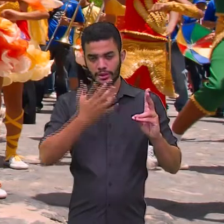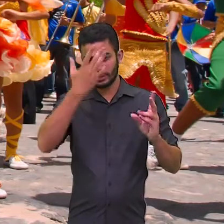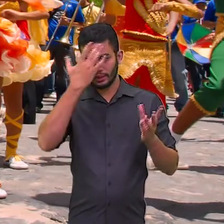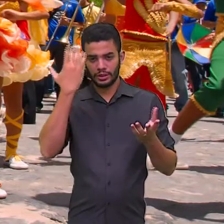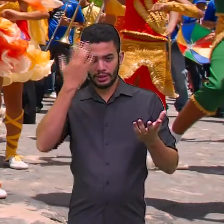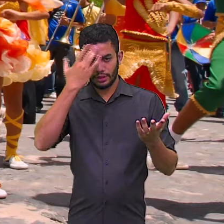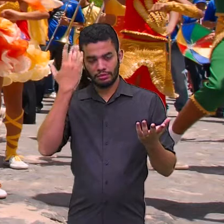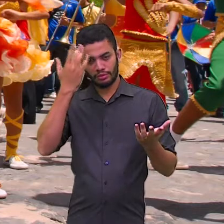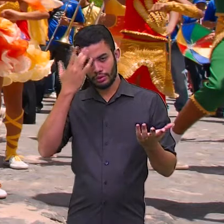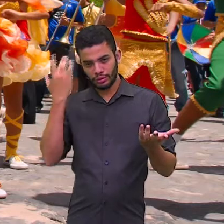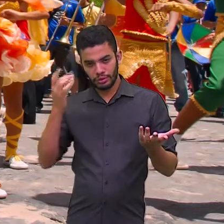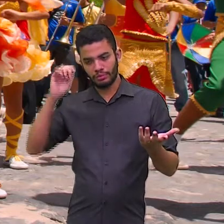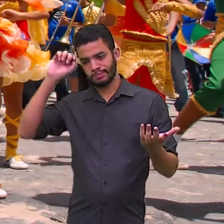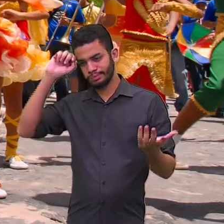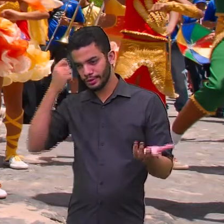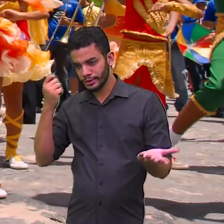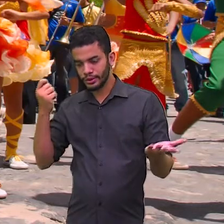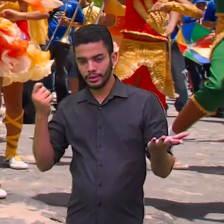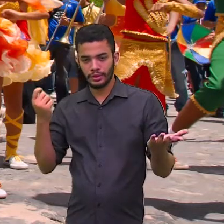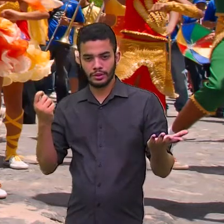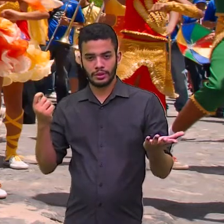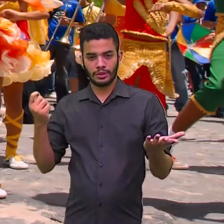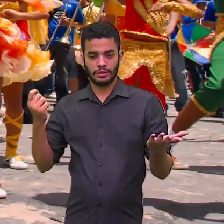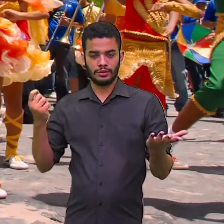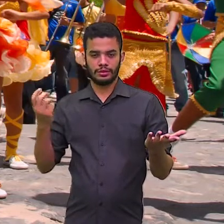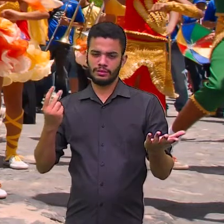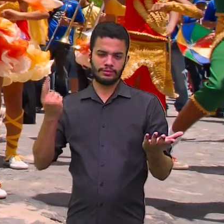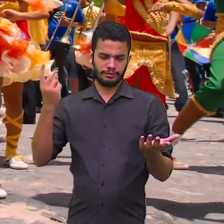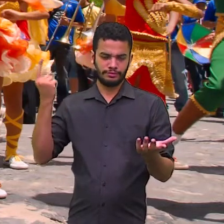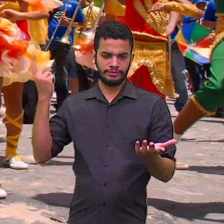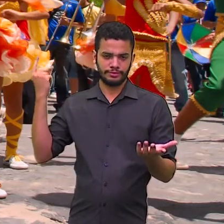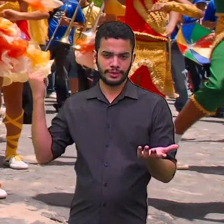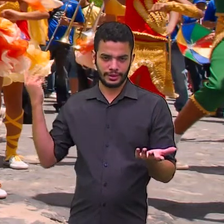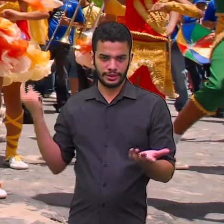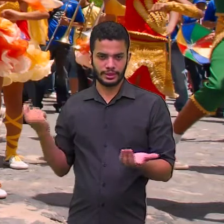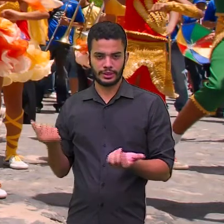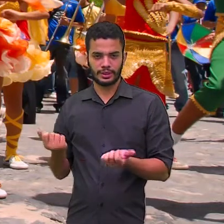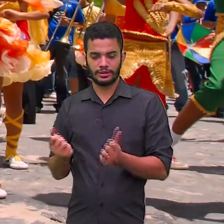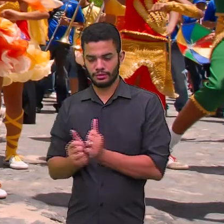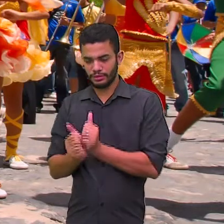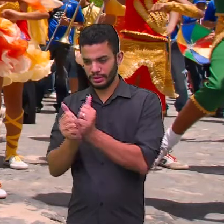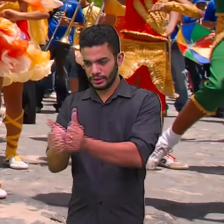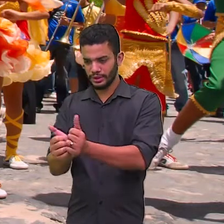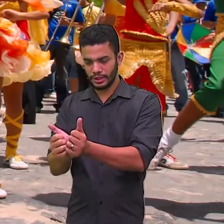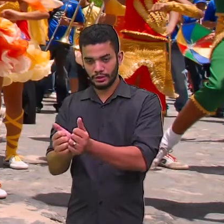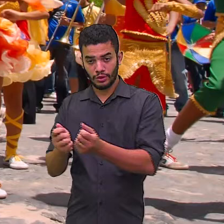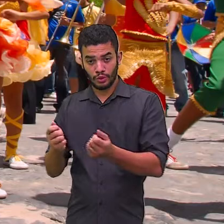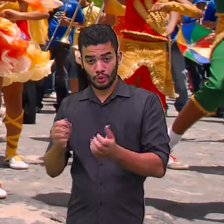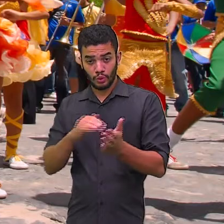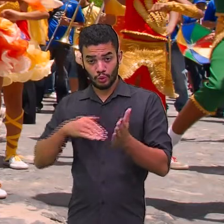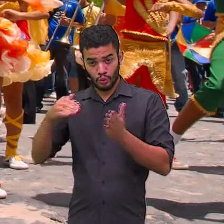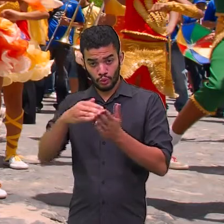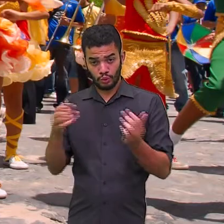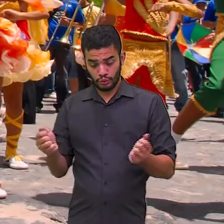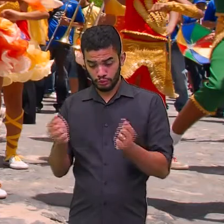de pertencimento de um lugar. Quando falamos de brasileiros, nós estamos